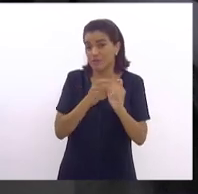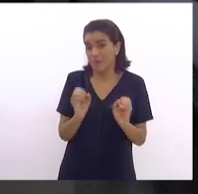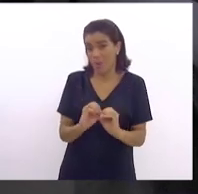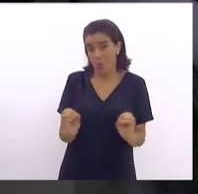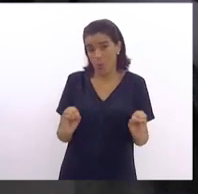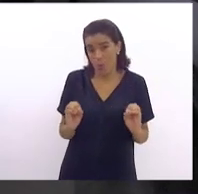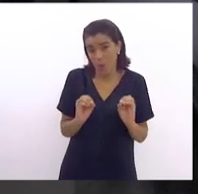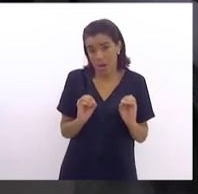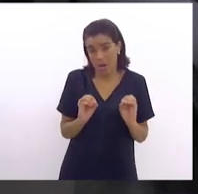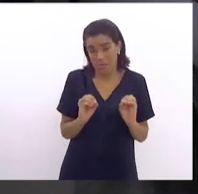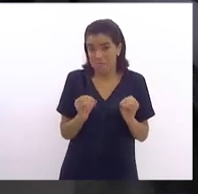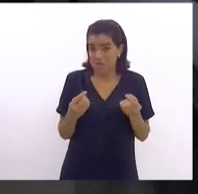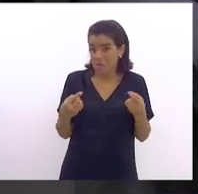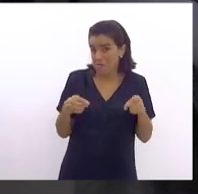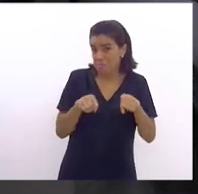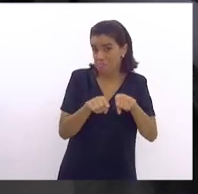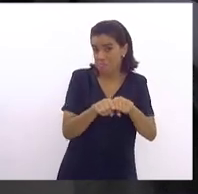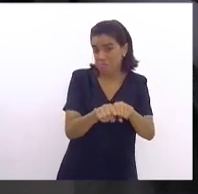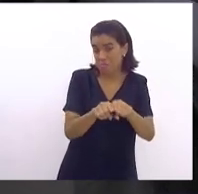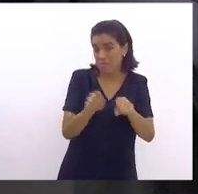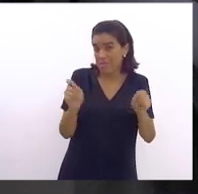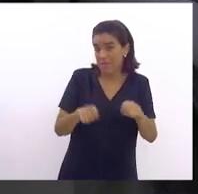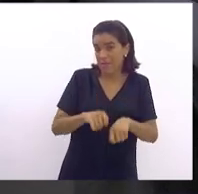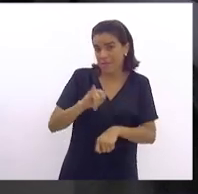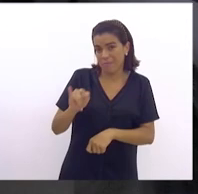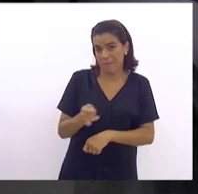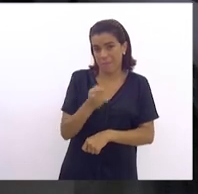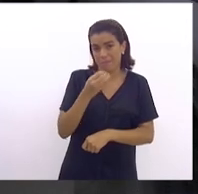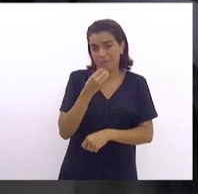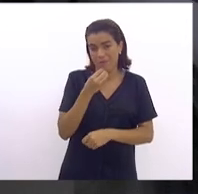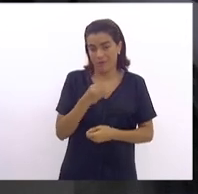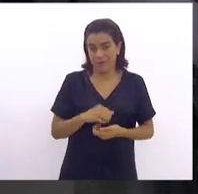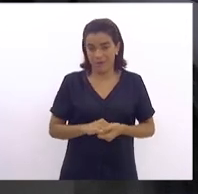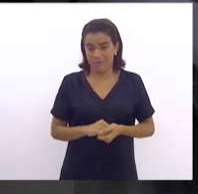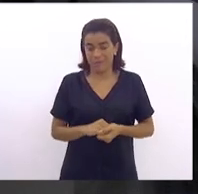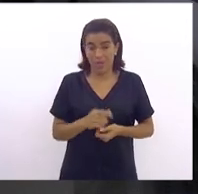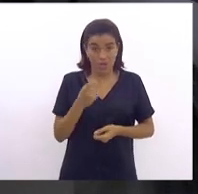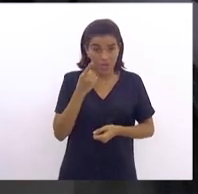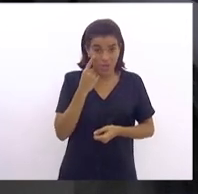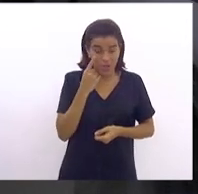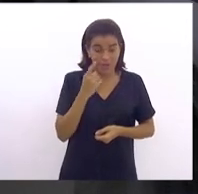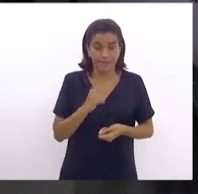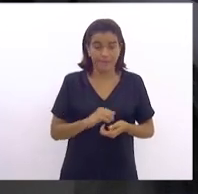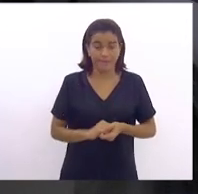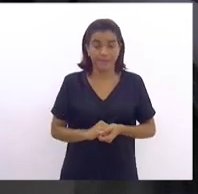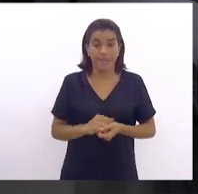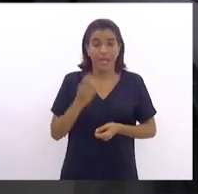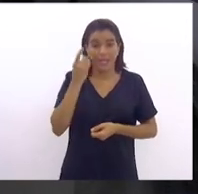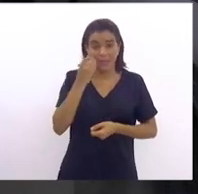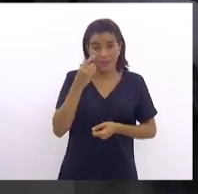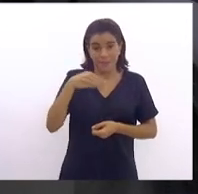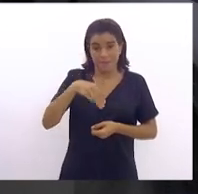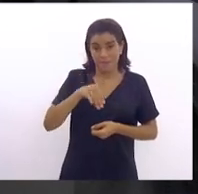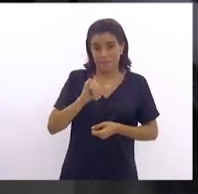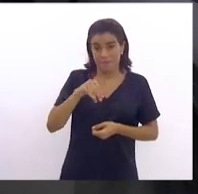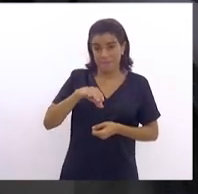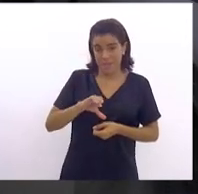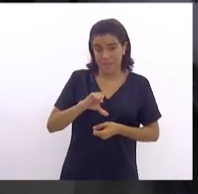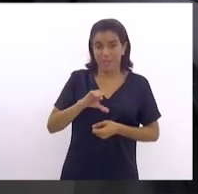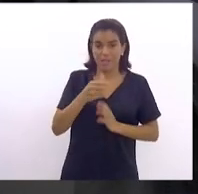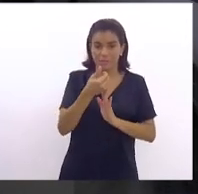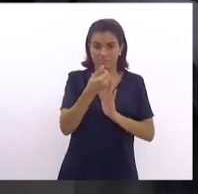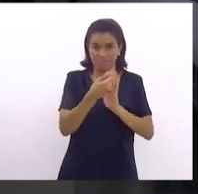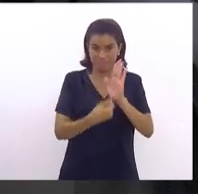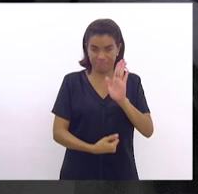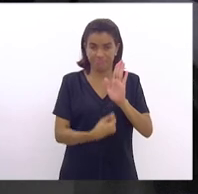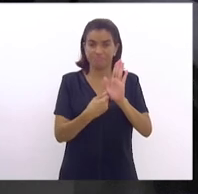dois regimes que a gente podia se aproveitar deles. Olha só, aí o deputado Mink vem, autoriza, e